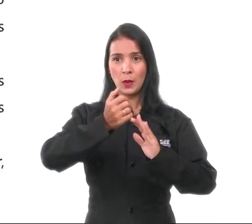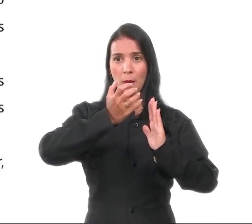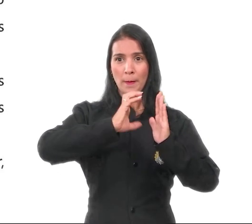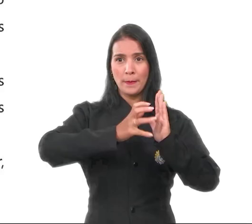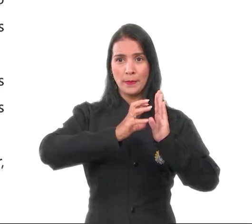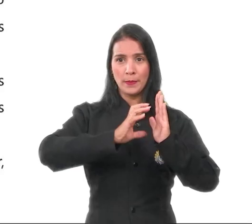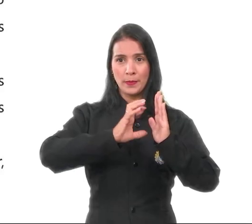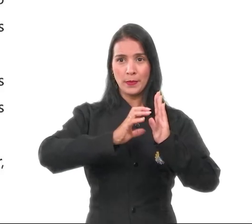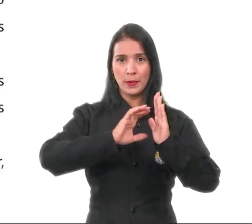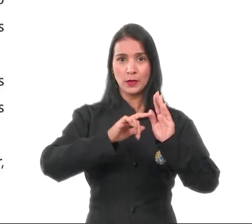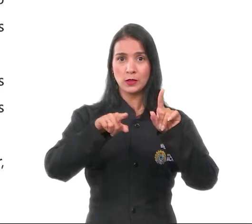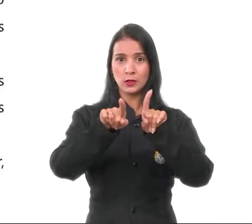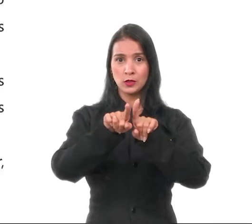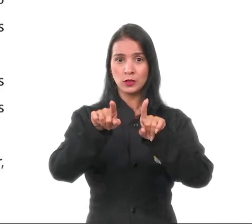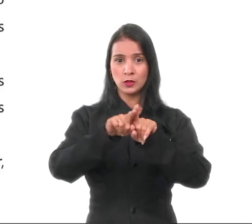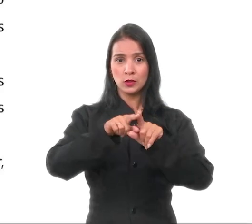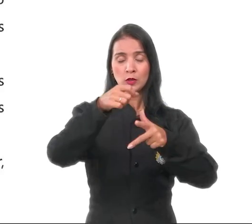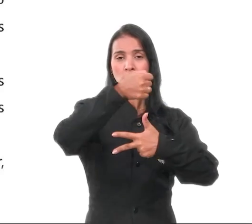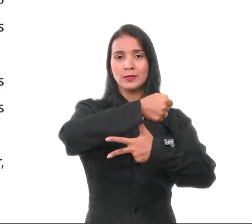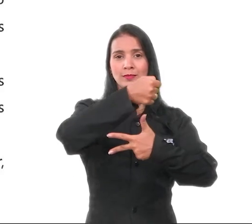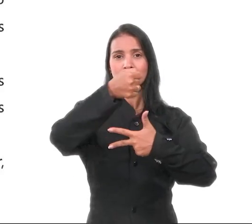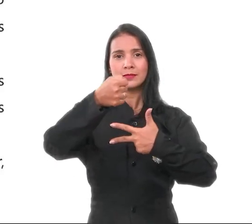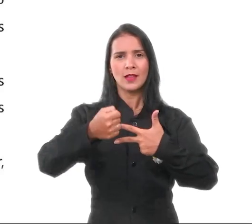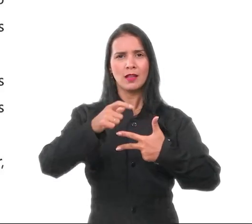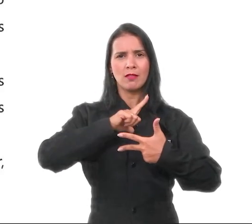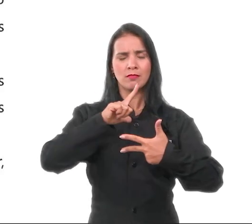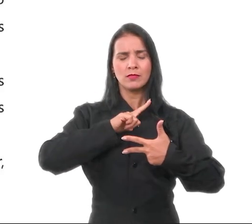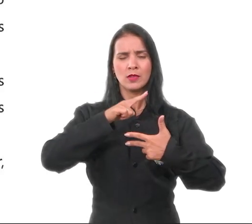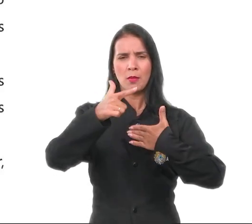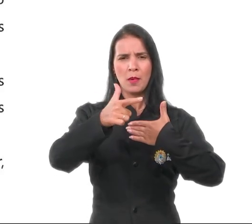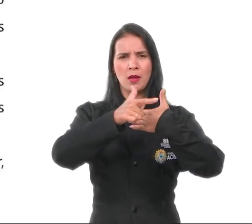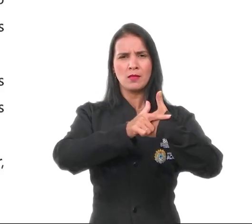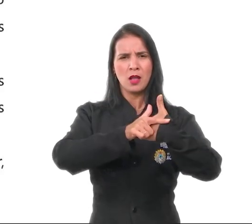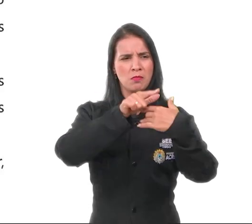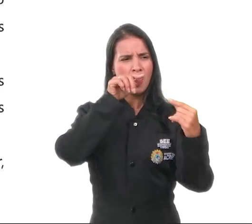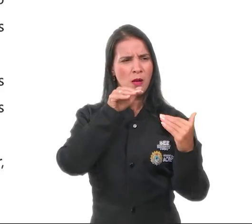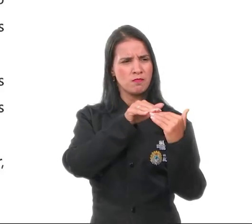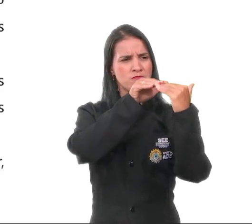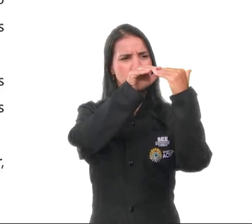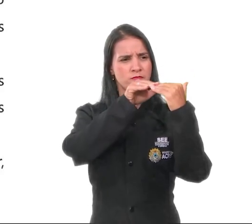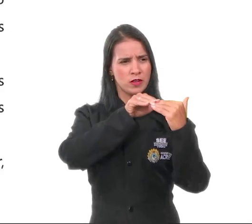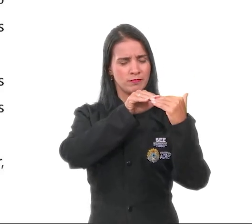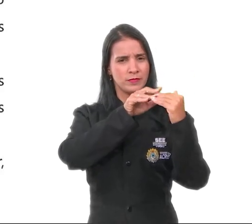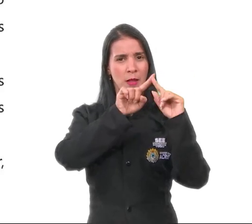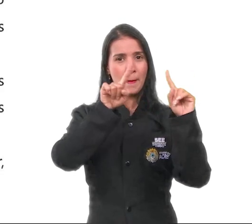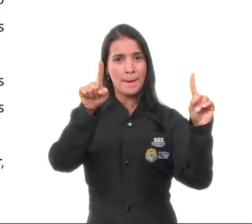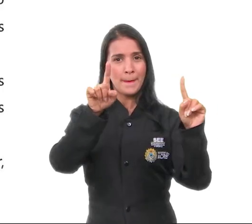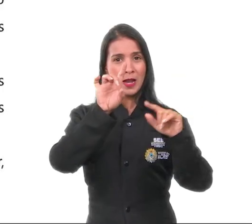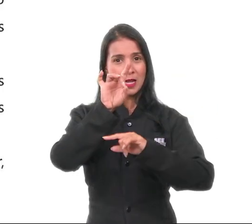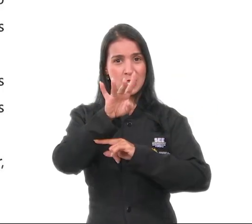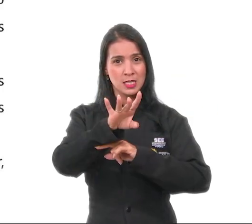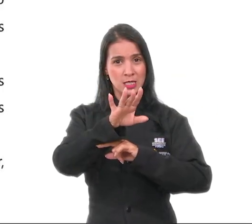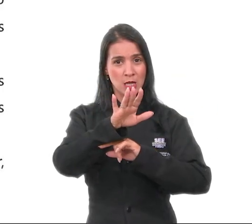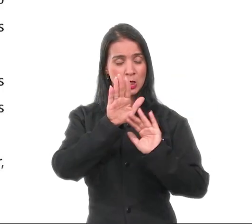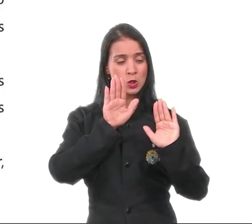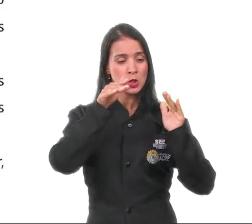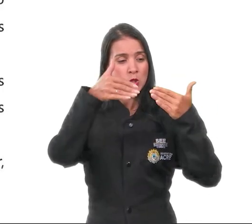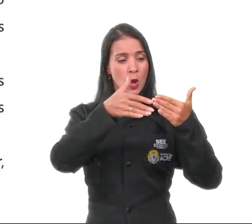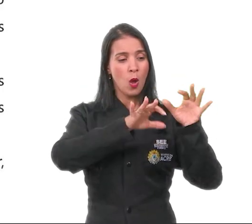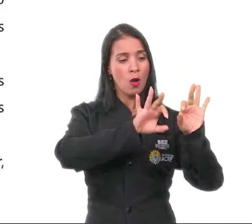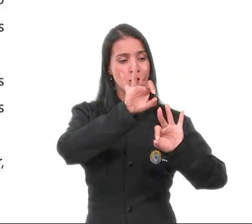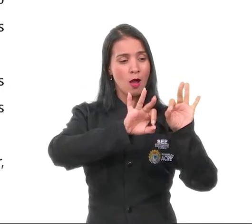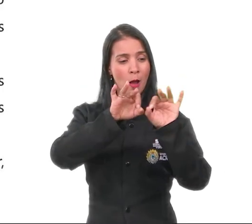poder legislativo têm funções idênticas, atuando apenas na elaboração de